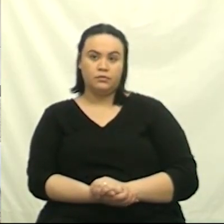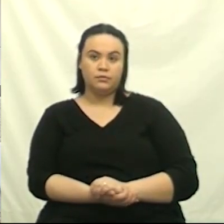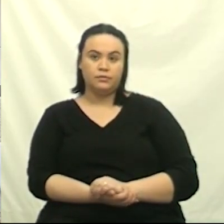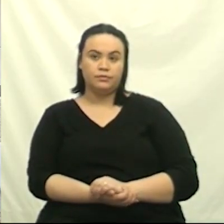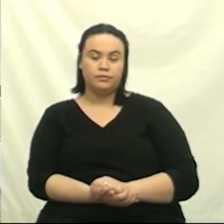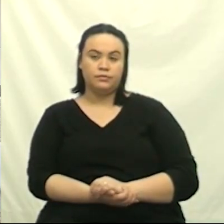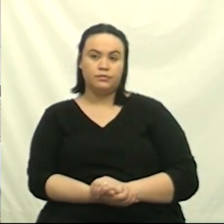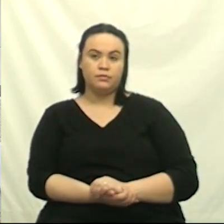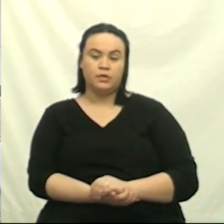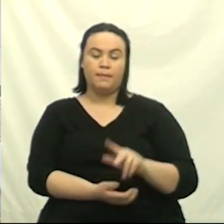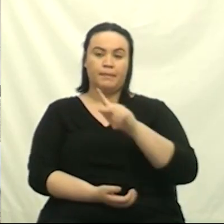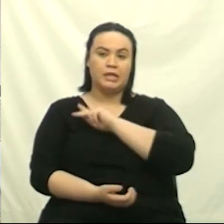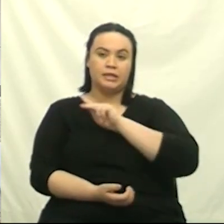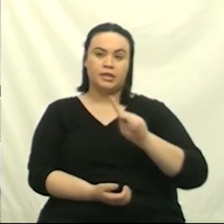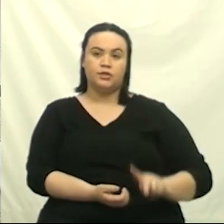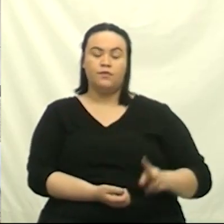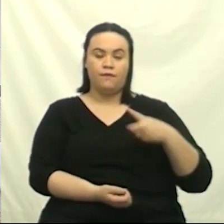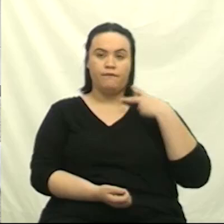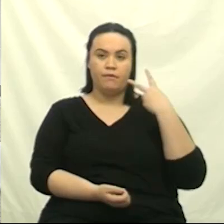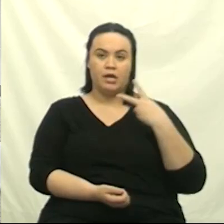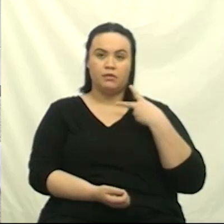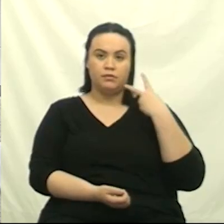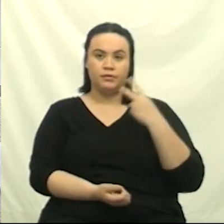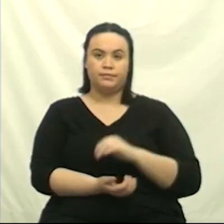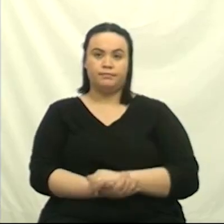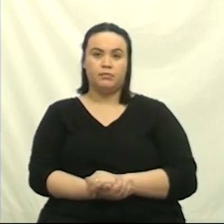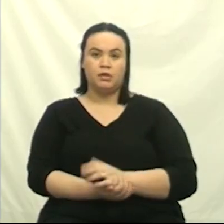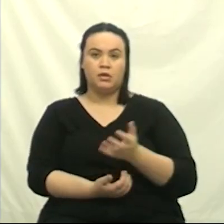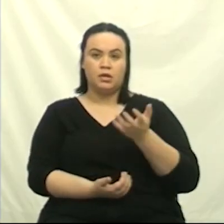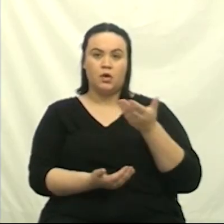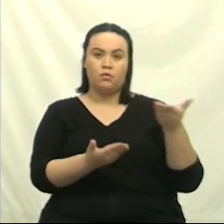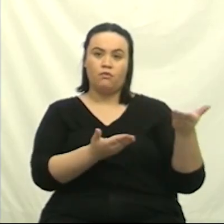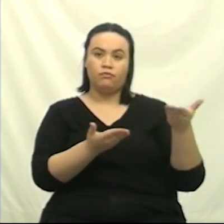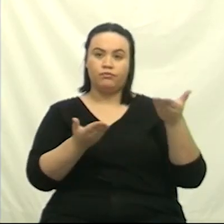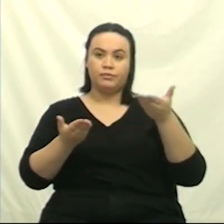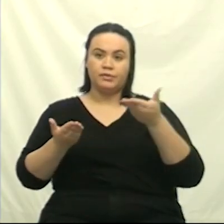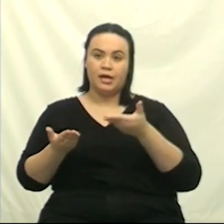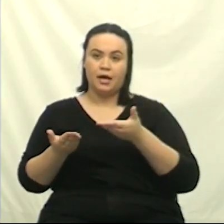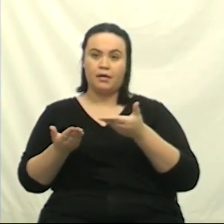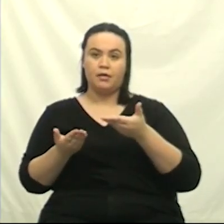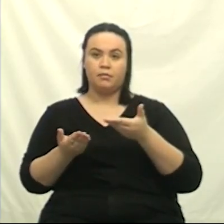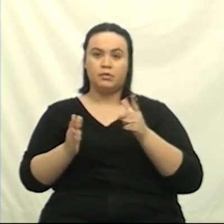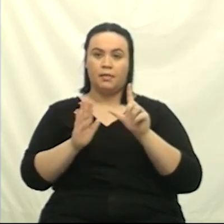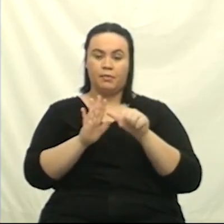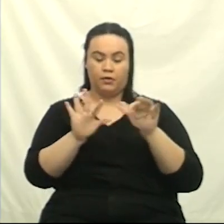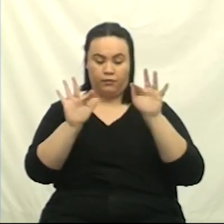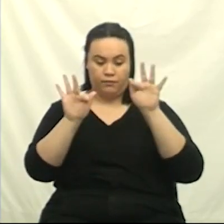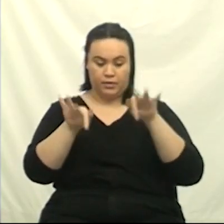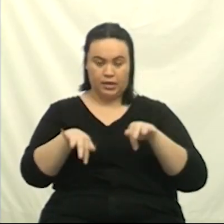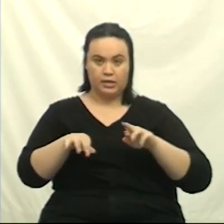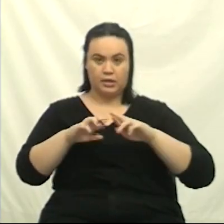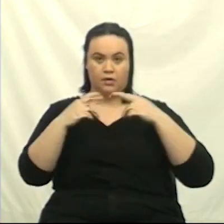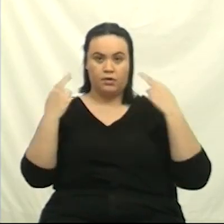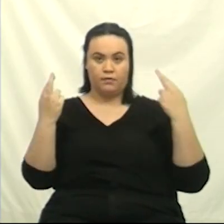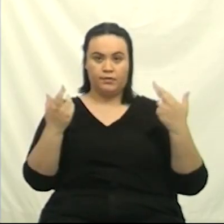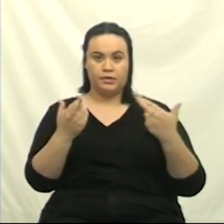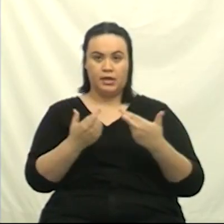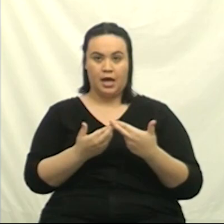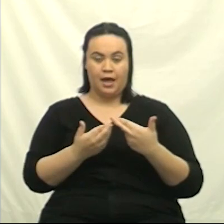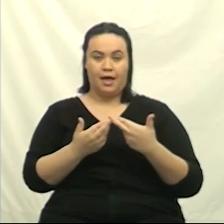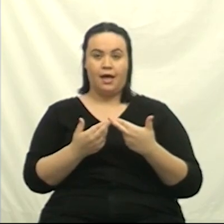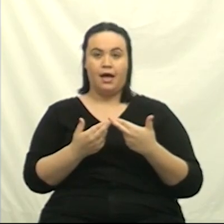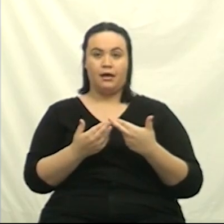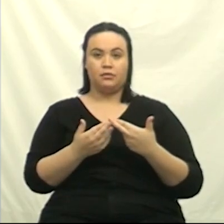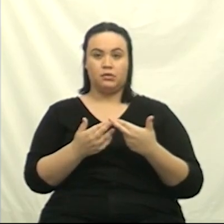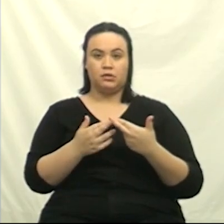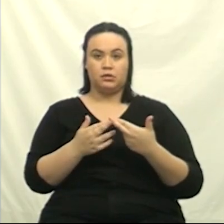Senhor presidente senhores vereadores gostaria de convidá-lo para após o final da sessão fazer a entrega da moção